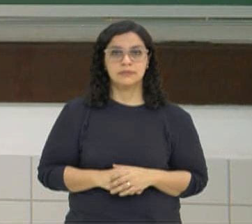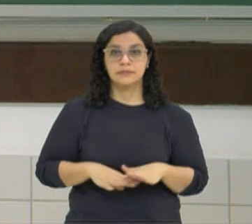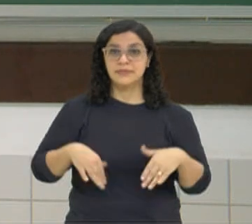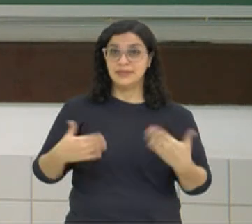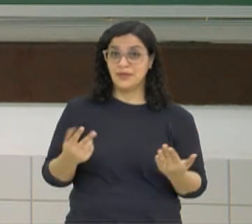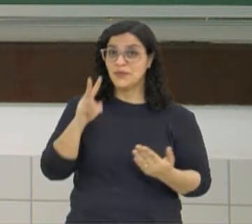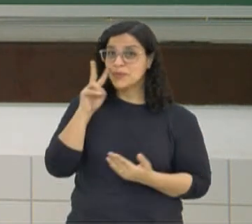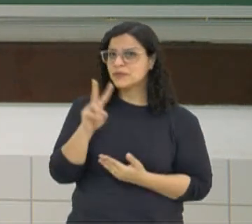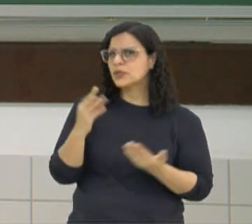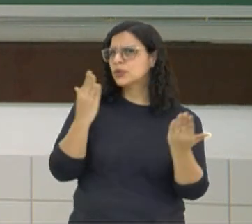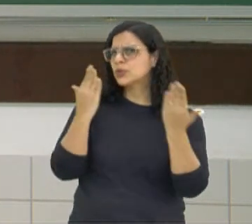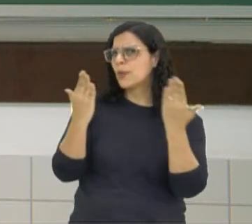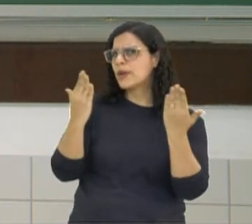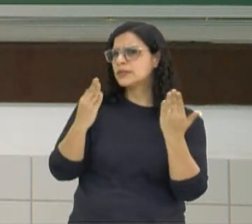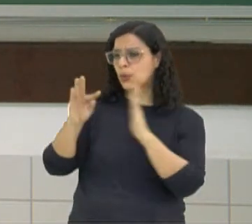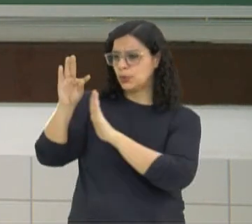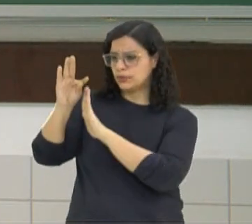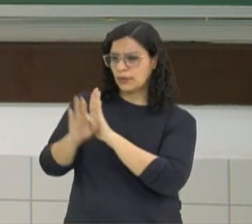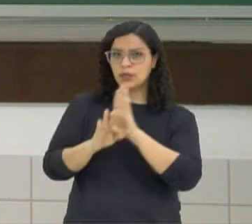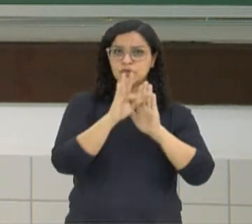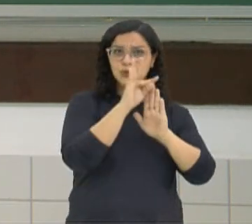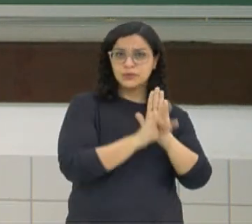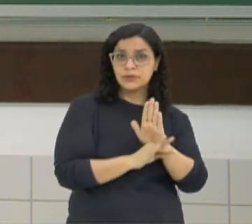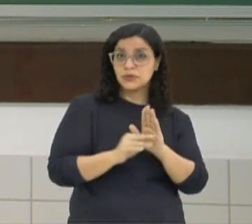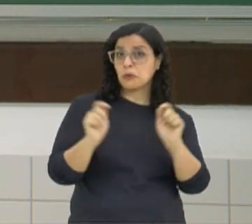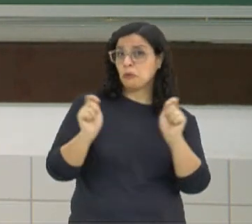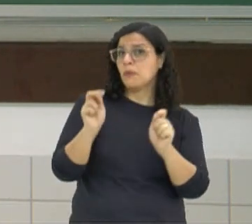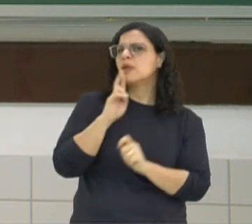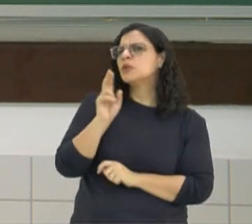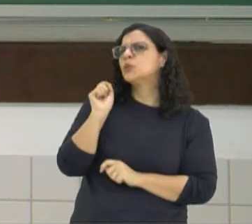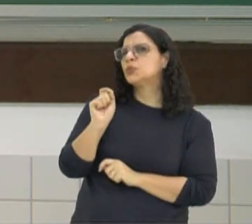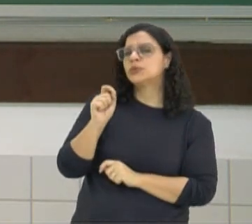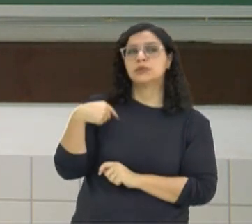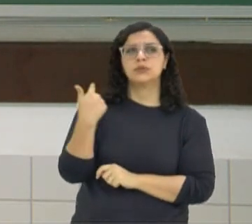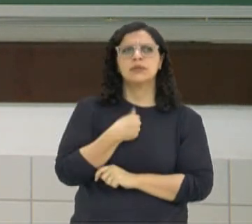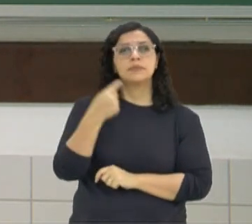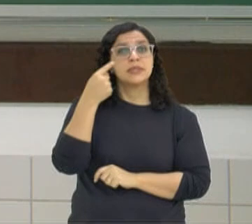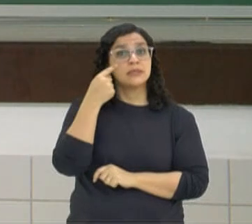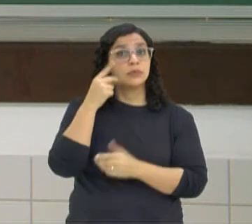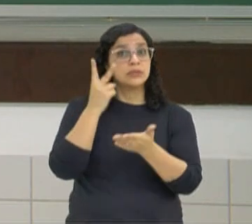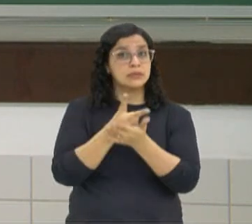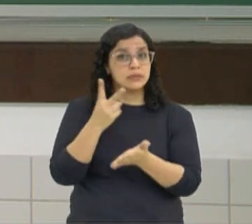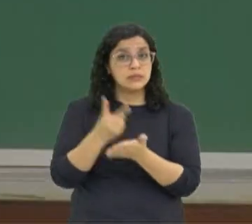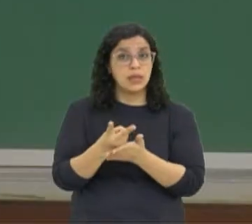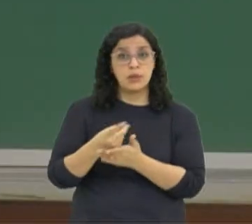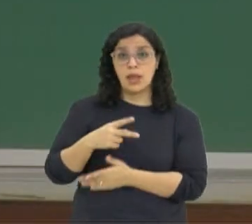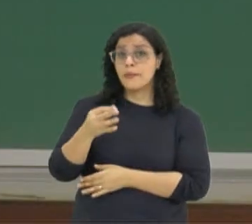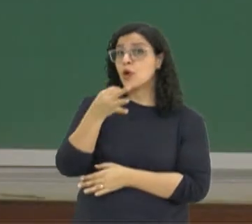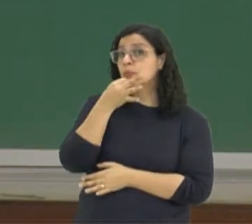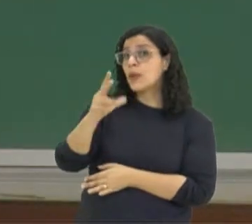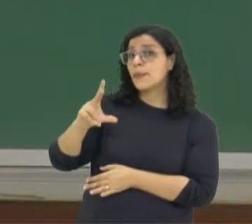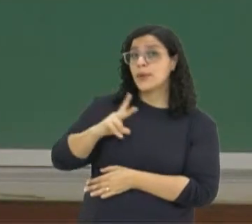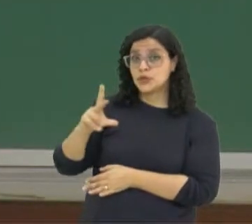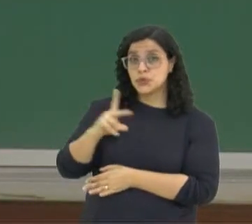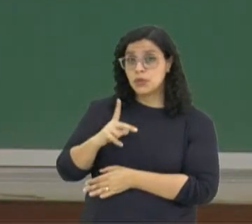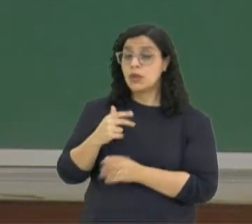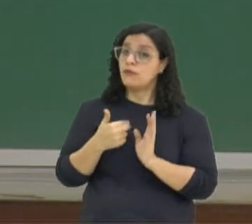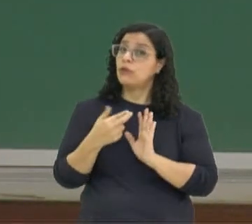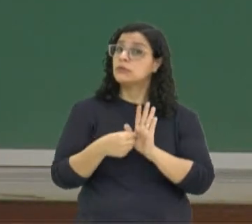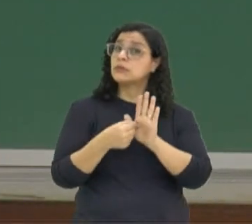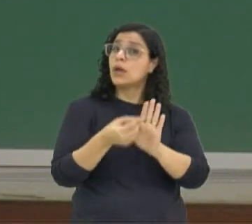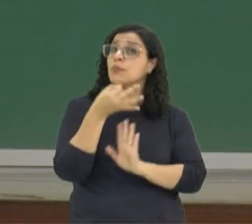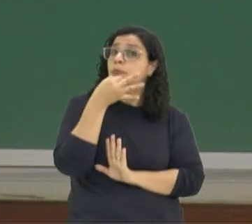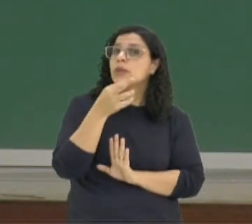A ver, então, vamos pensar aqui numa possível resposta, né? Sempre quando é uma questão aberta, a gente traz uma possibilidade